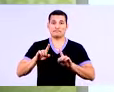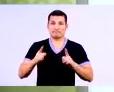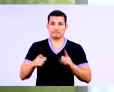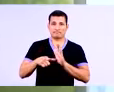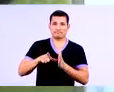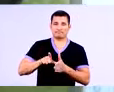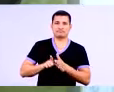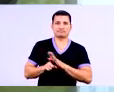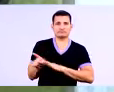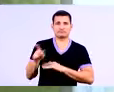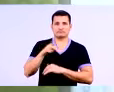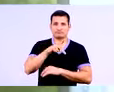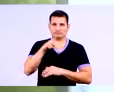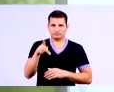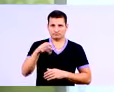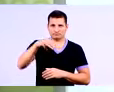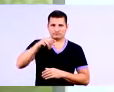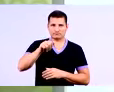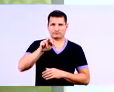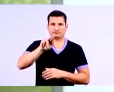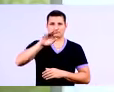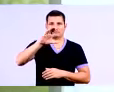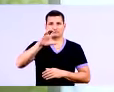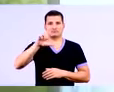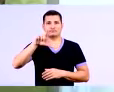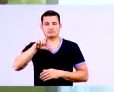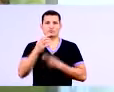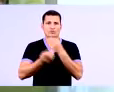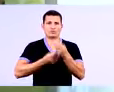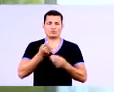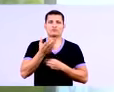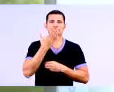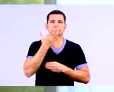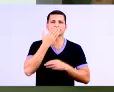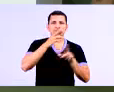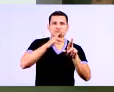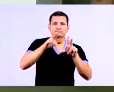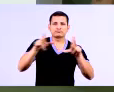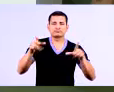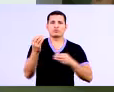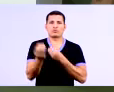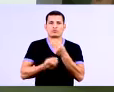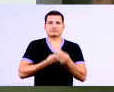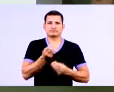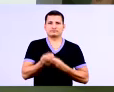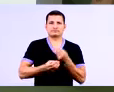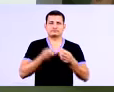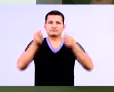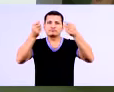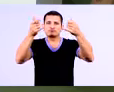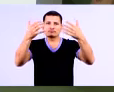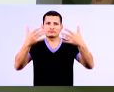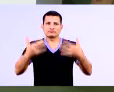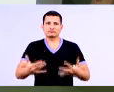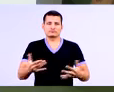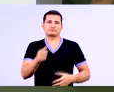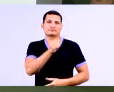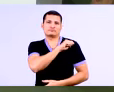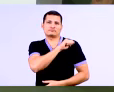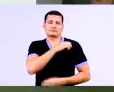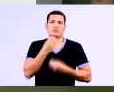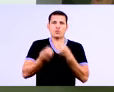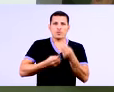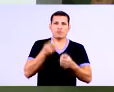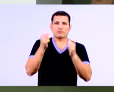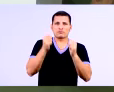ele falasse para vocês um pouco sobre como esses tipos funcionam. Professor, explica para os nossos alunos como podem ser esses